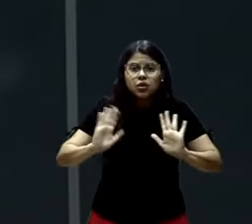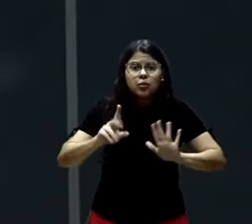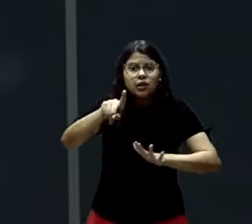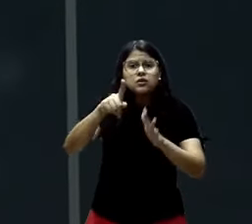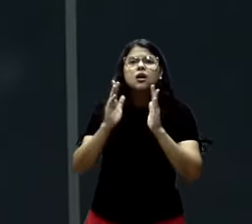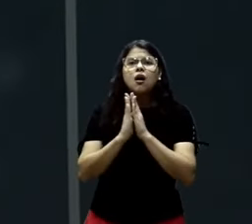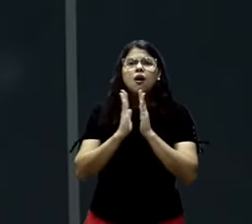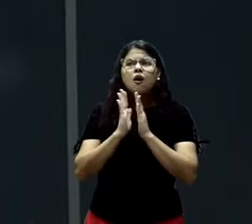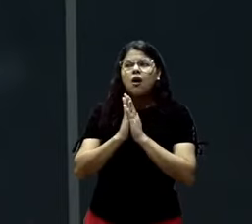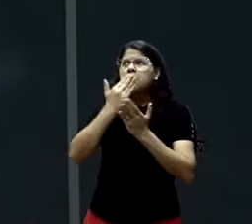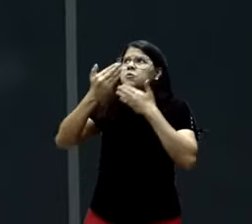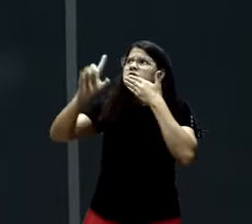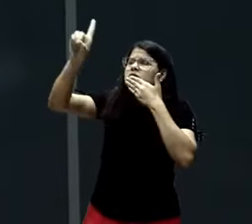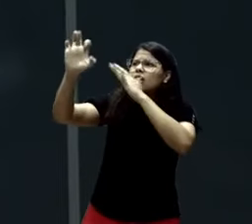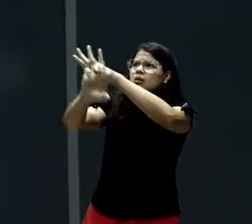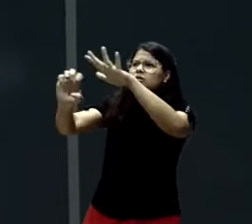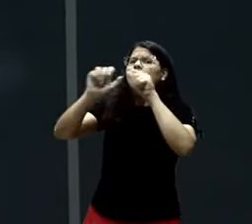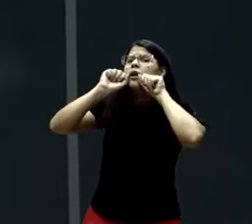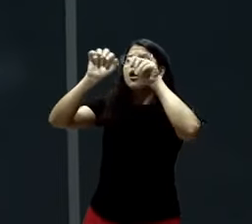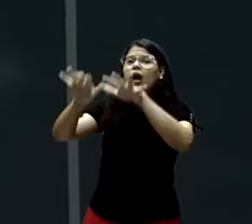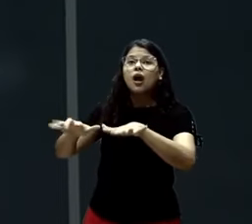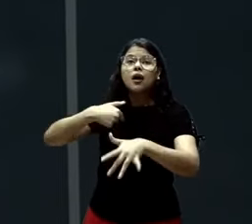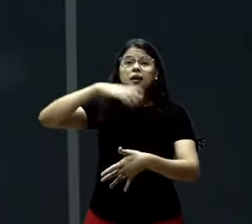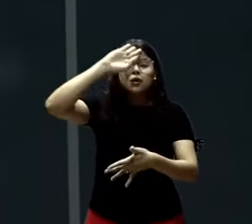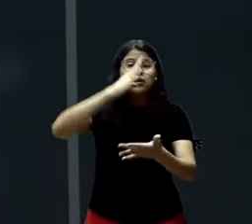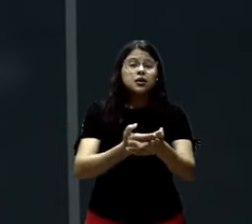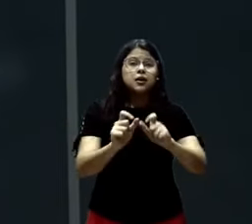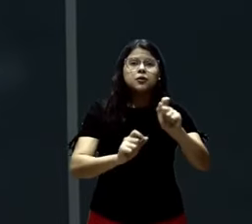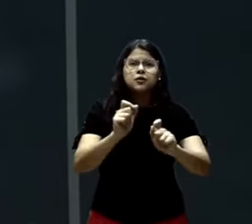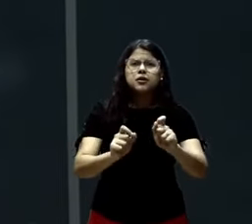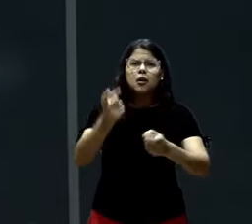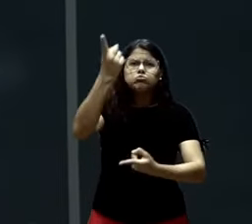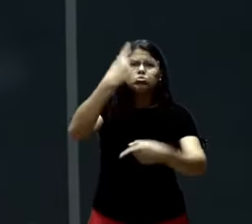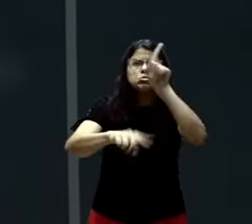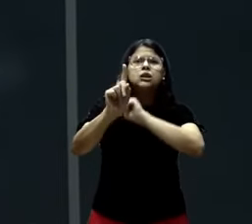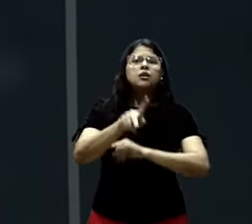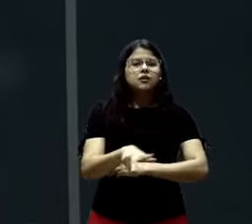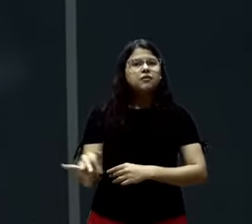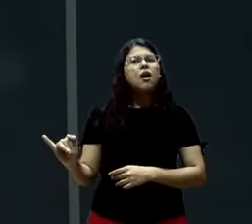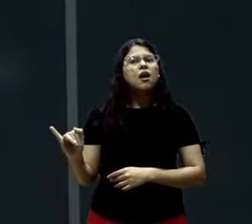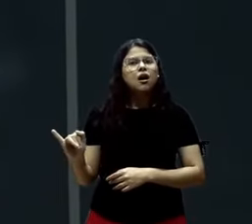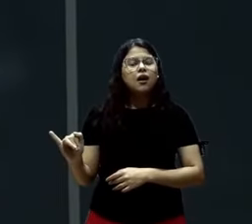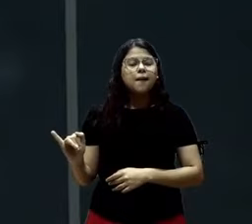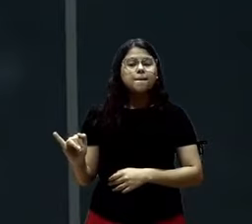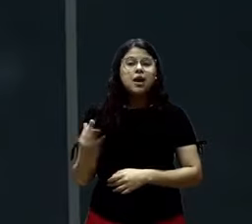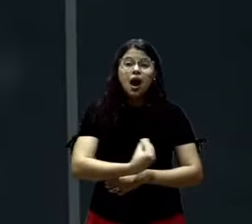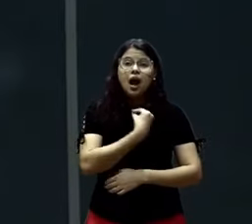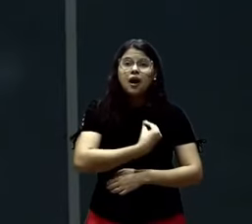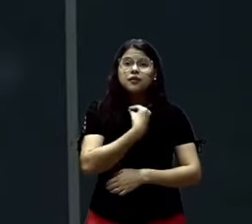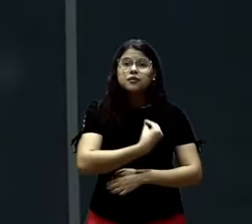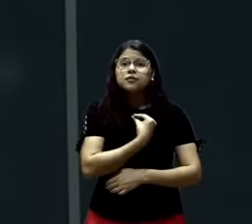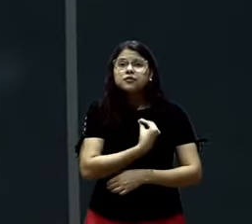Ore, abençoe, e eu tenho certeza que coisas vão mudar. As coisas só começam a mudar